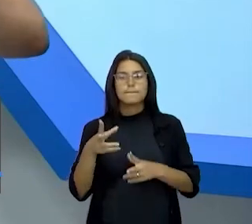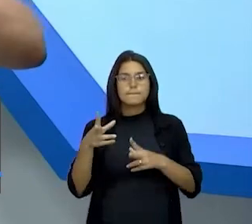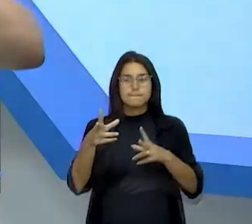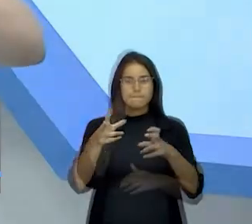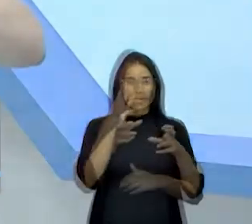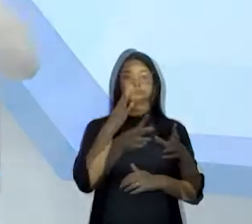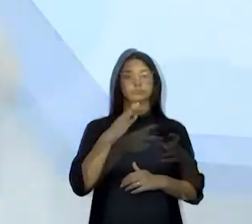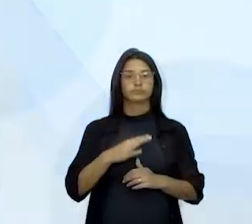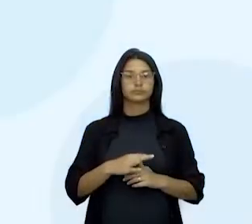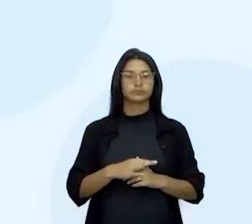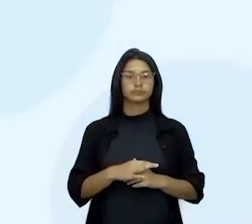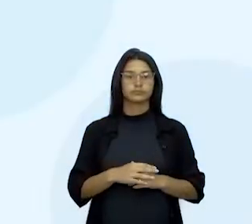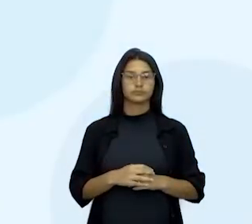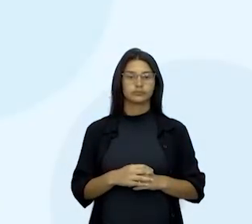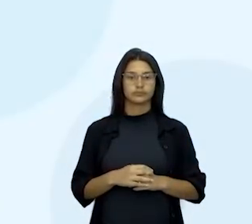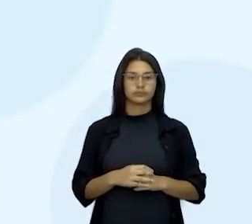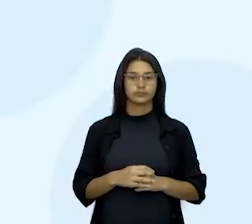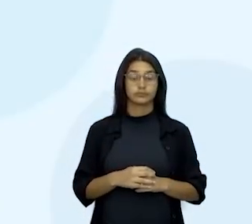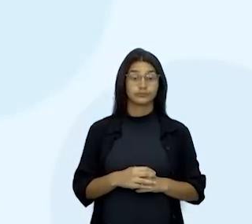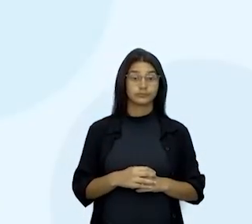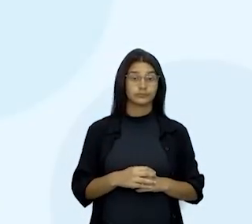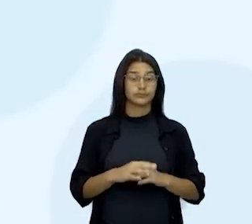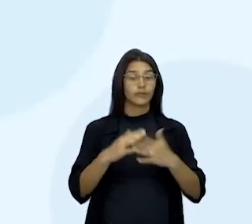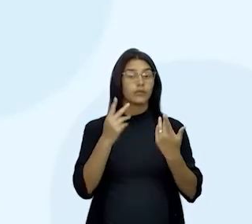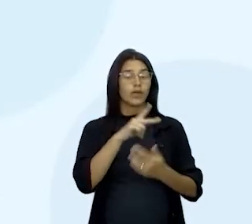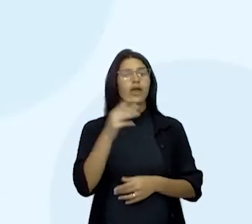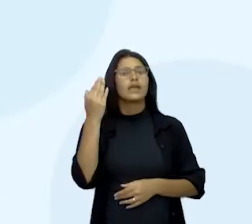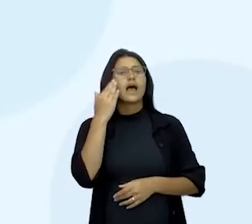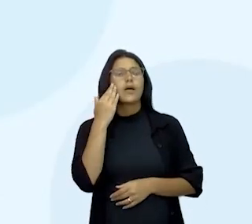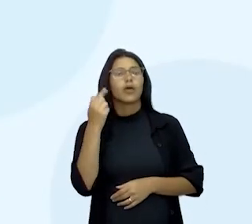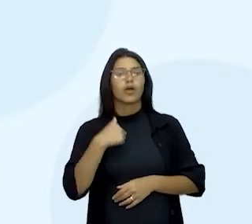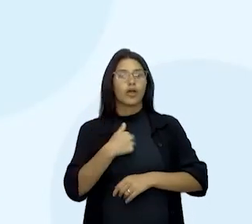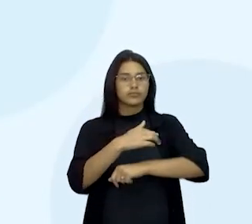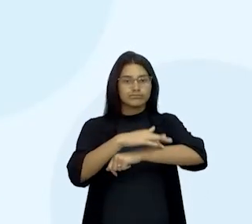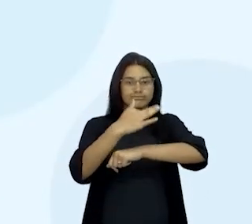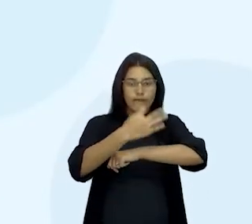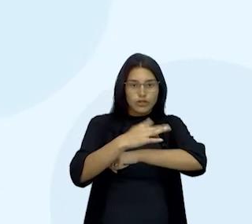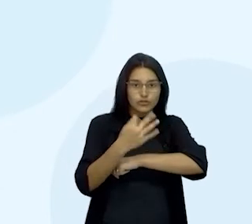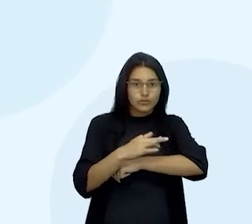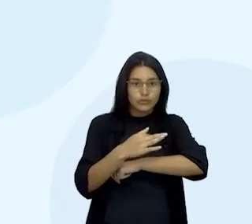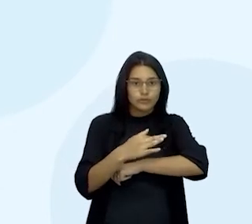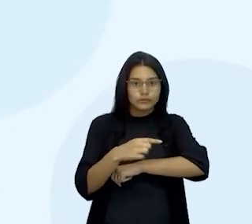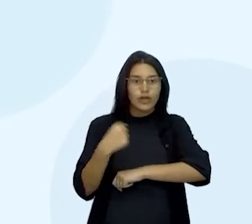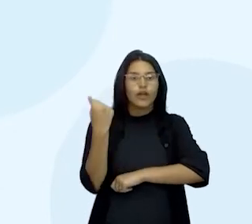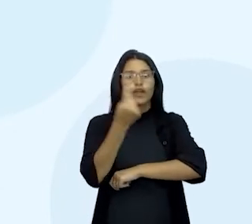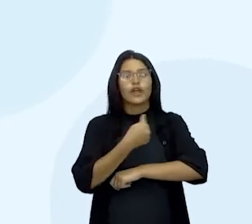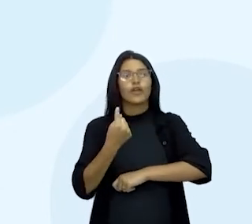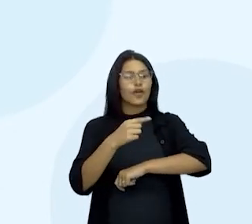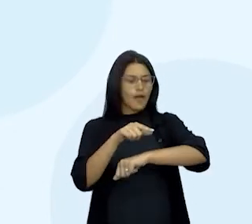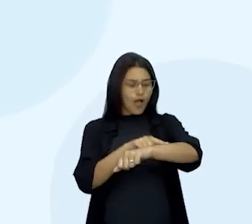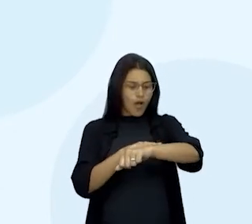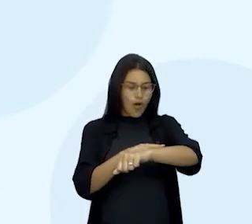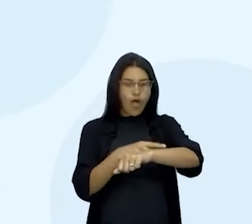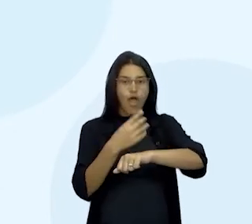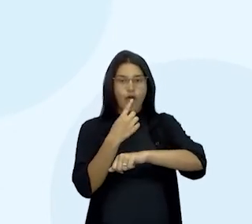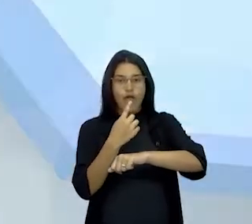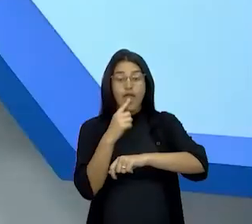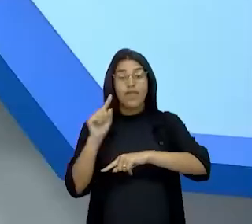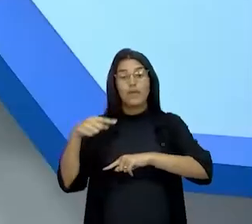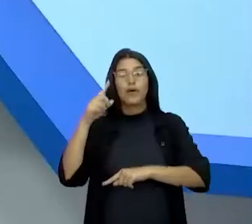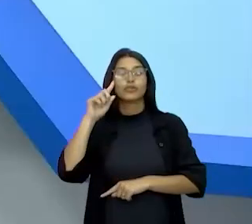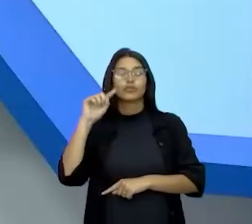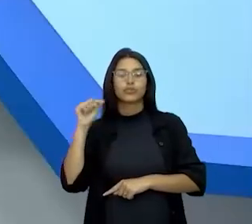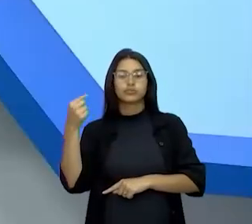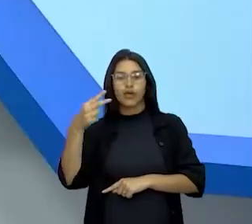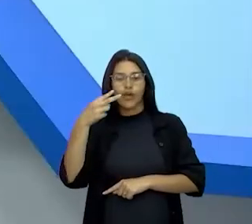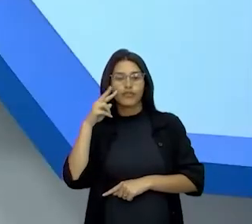vai começar a perceber de 2, 3 dias. Sabe quando a gente se machuca? Sim. Que a gente fica meio vermelho e depois de alguns dias a